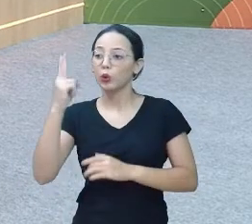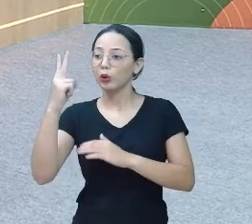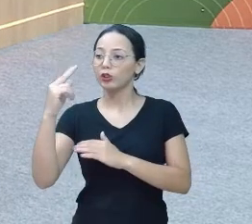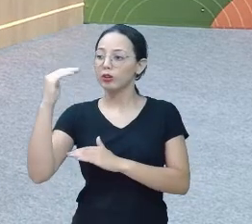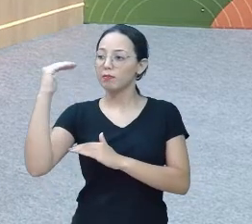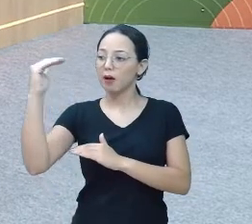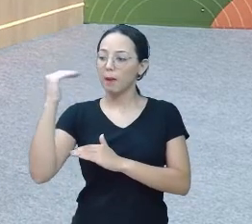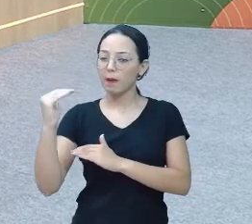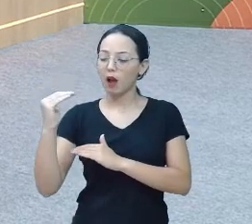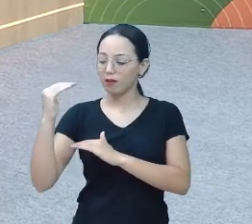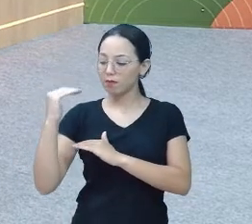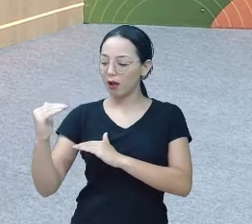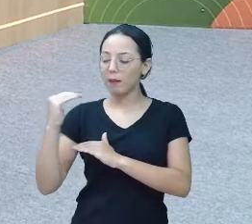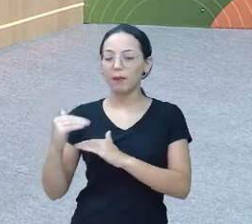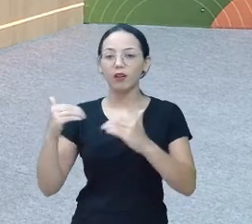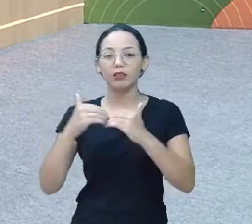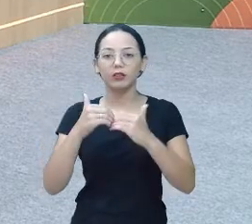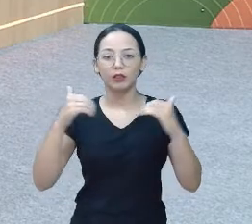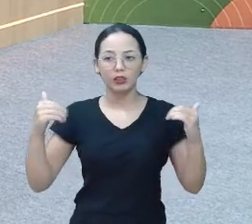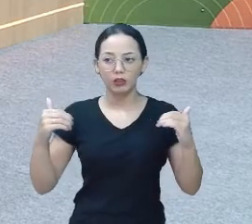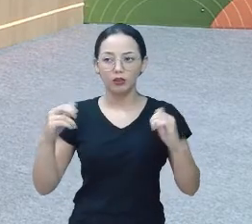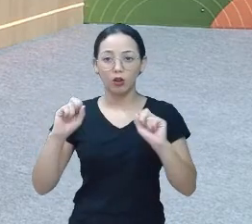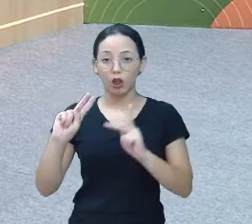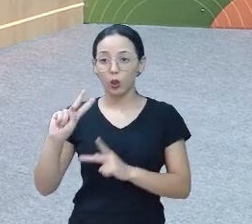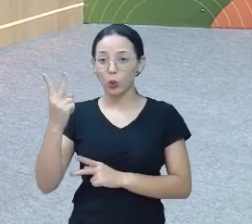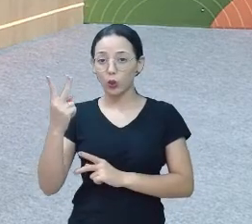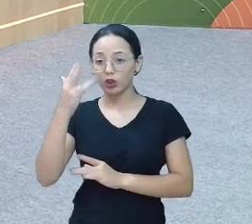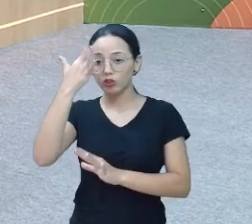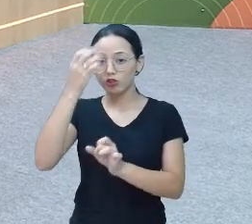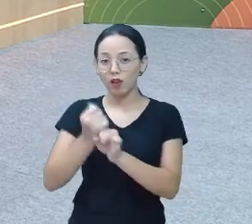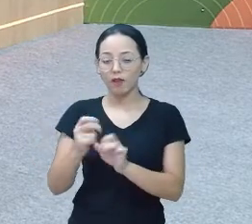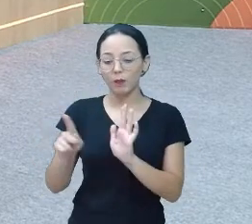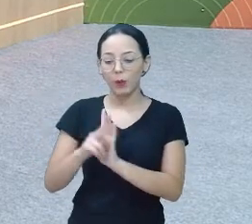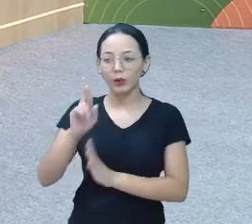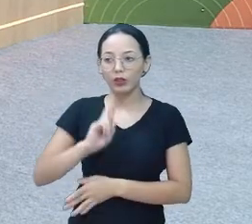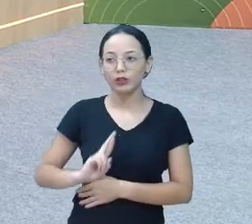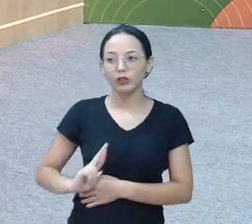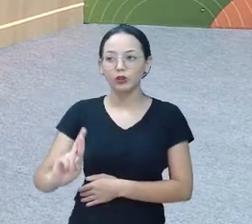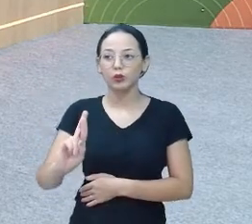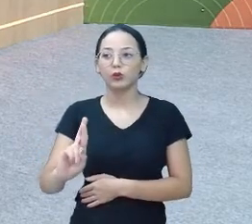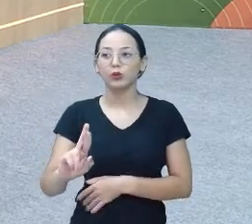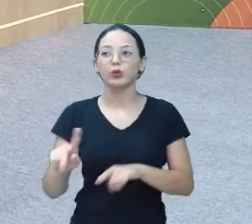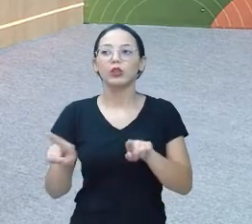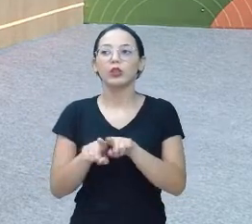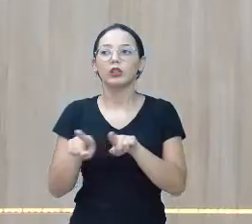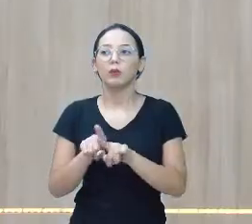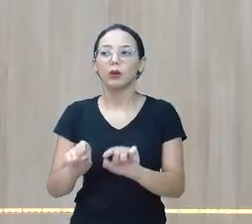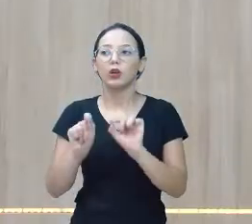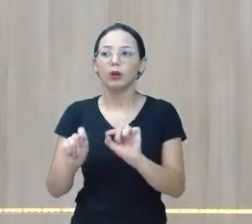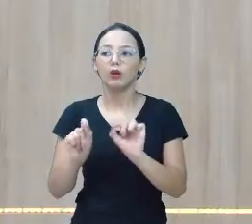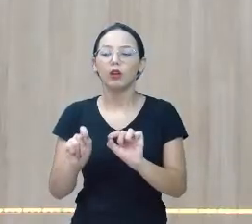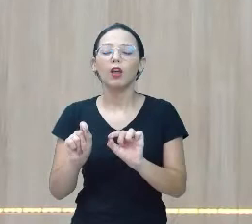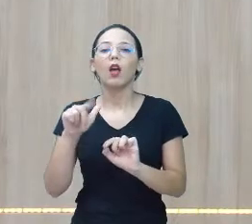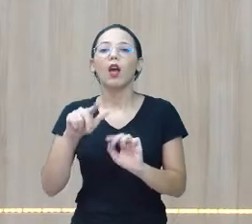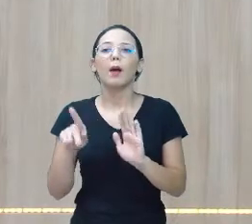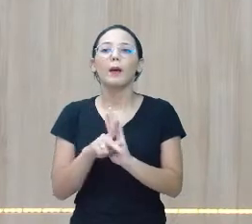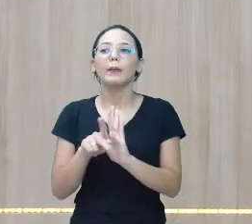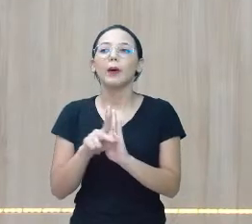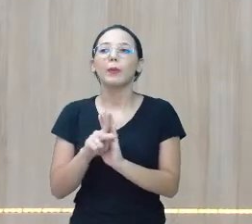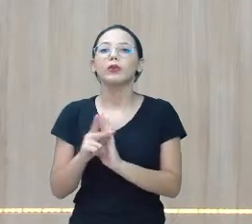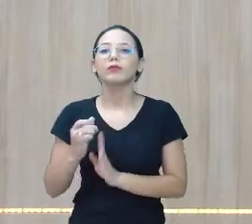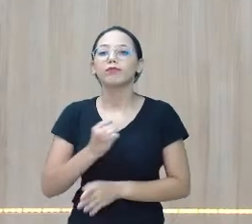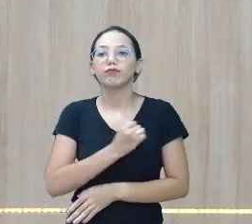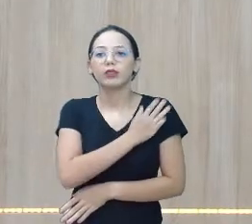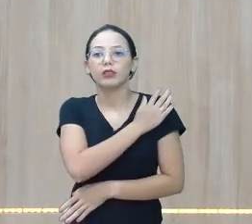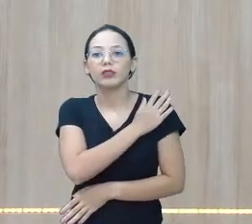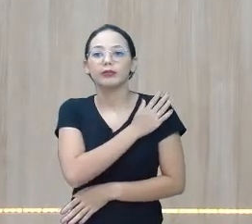né, e 2 Césares para dividir. 2 chefes, né, religiosos e 2 chefes do